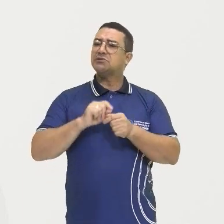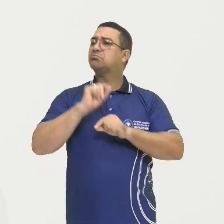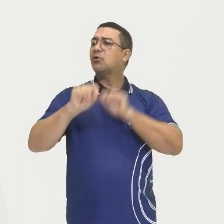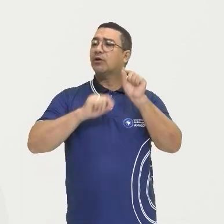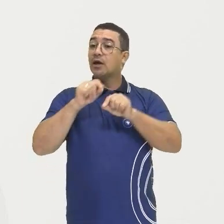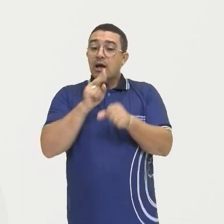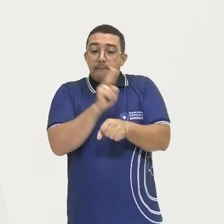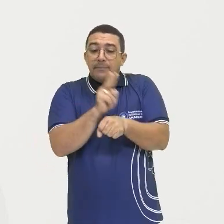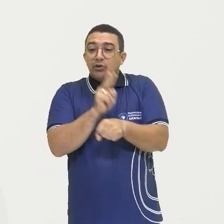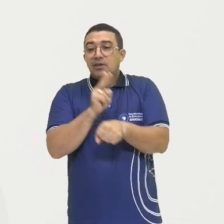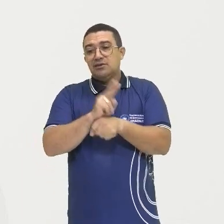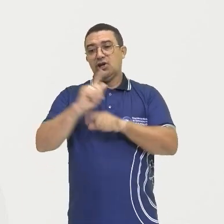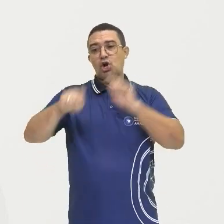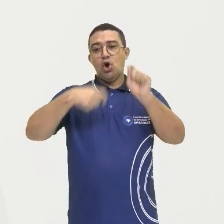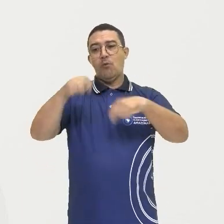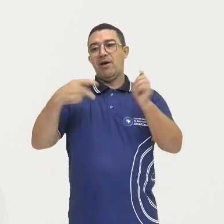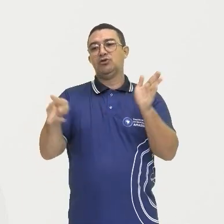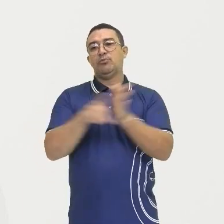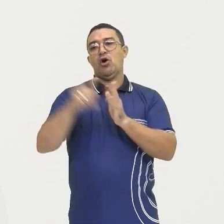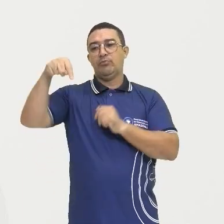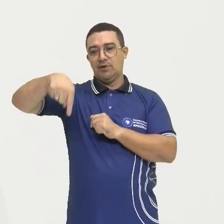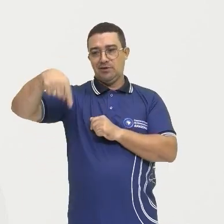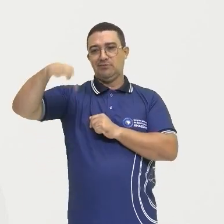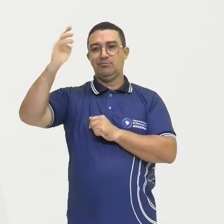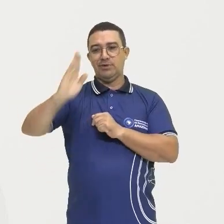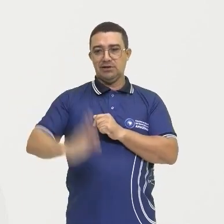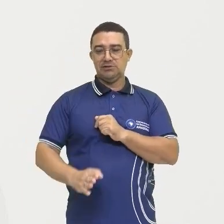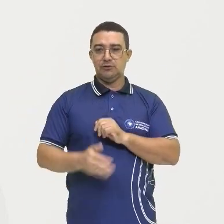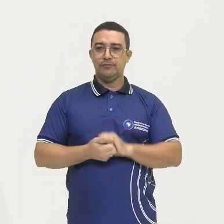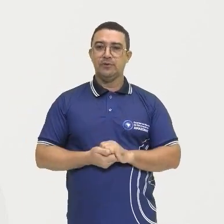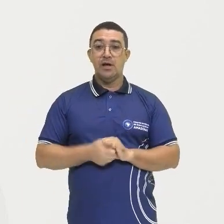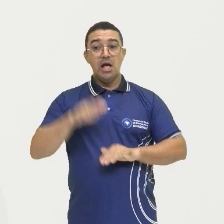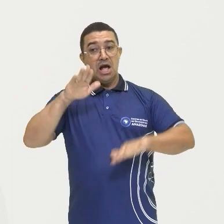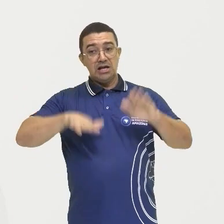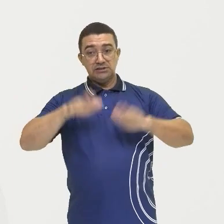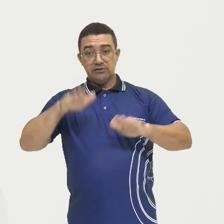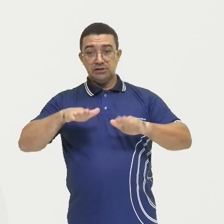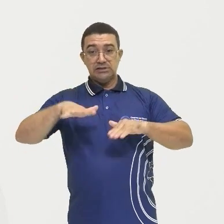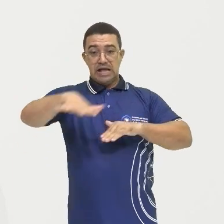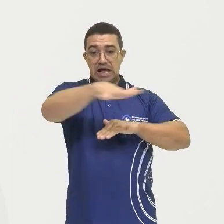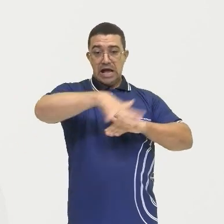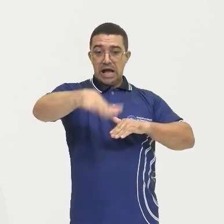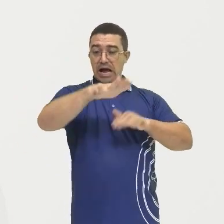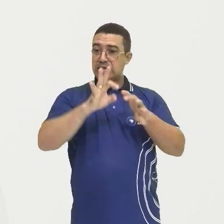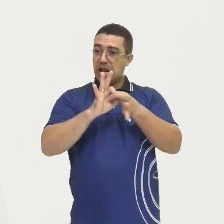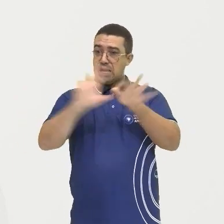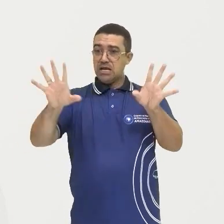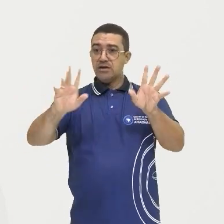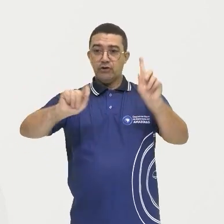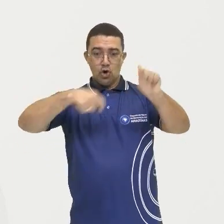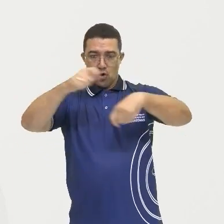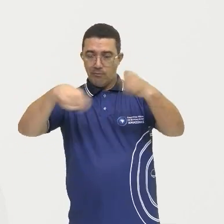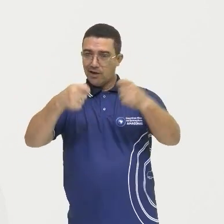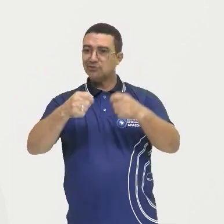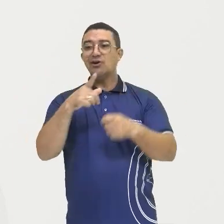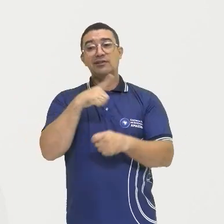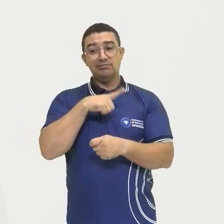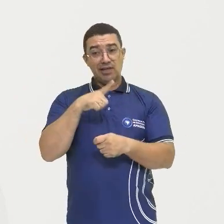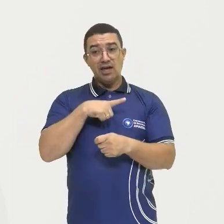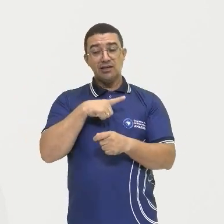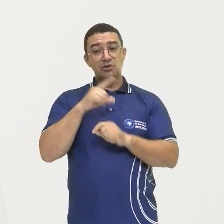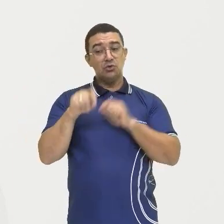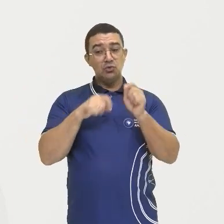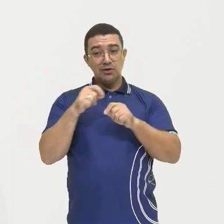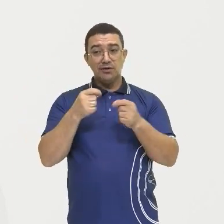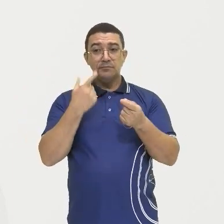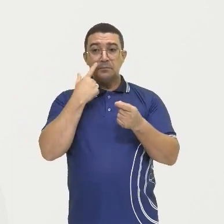livre comércio, a gente tem a redução ou até mesmo a anulação dessas tarifas alfandegárias. Tudo